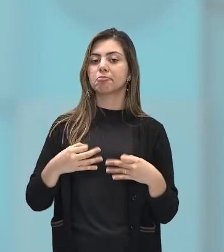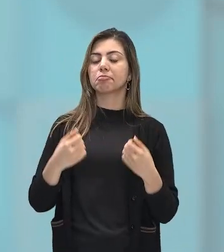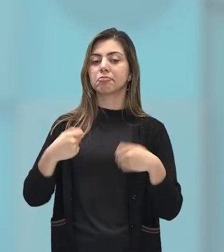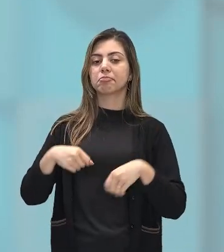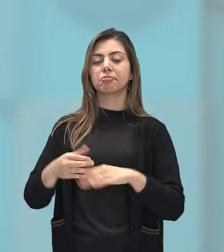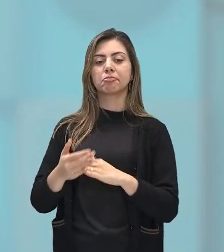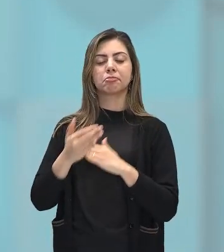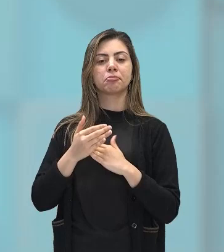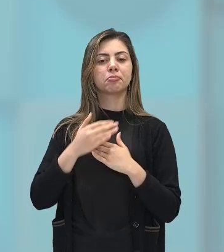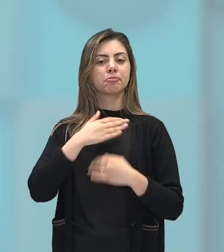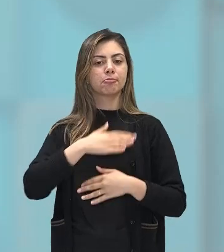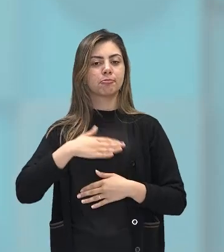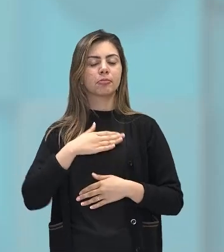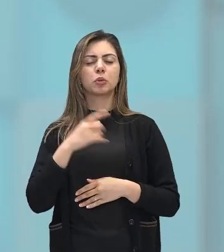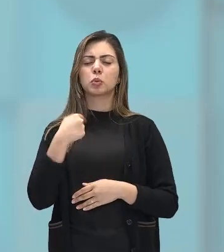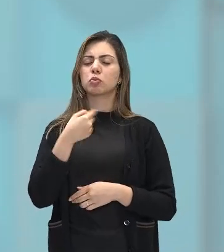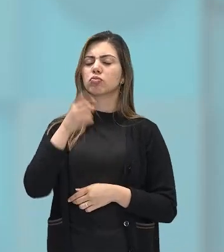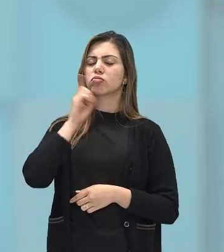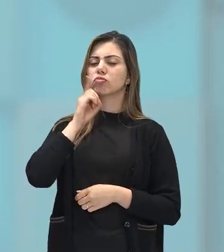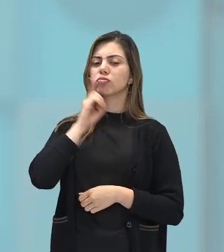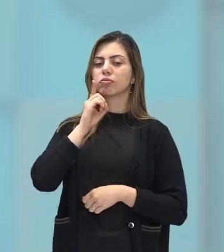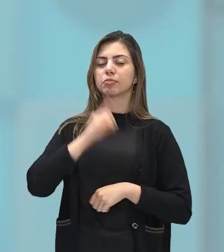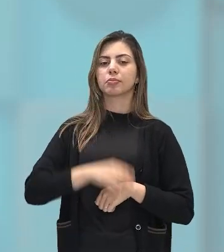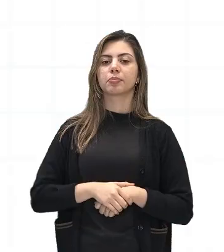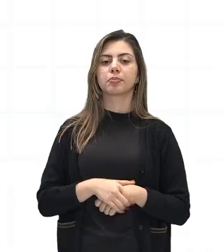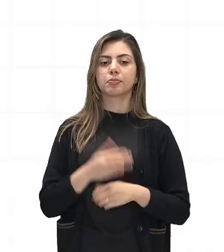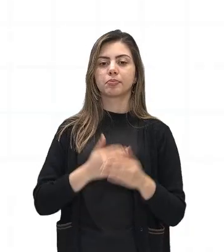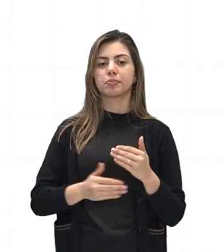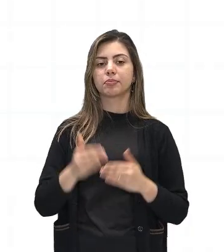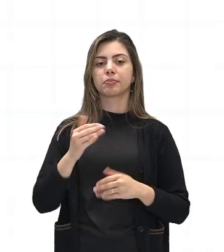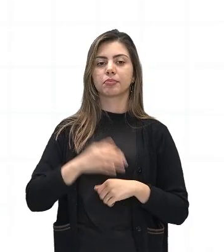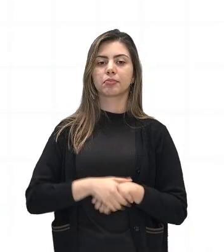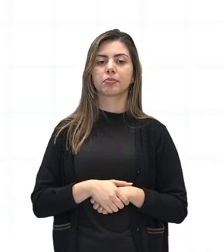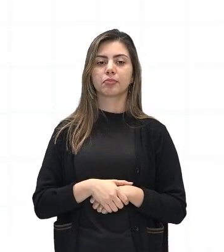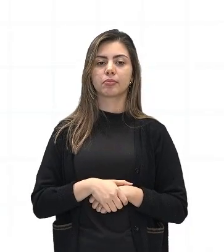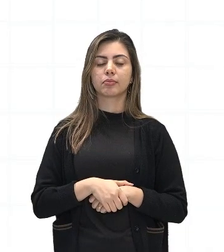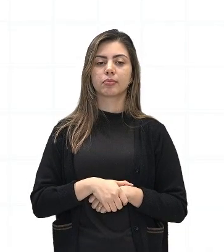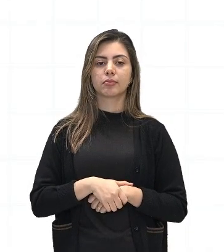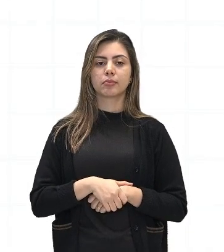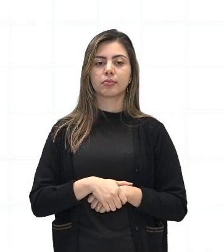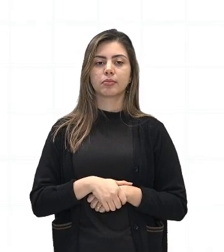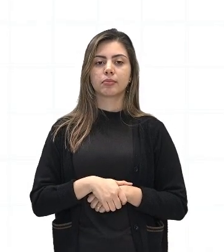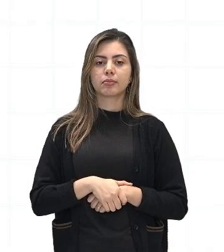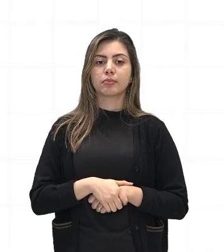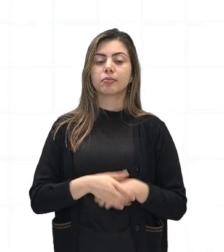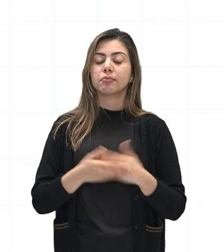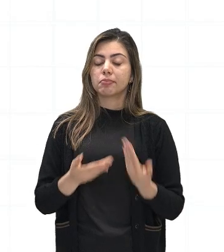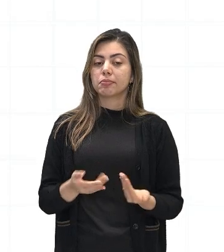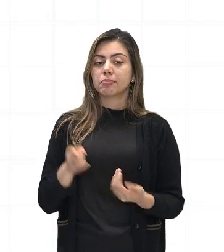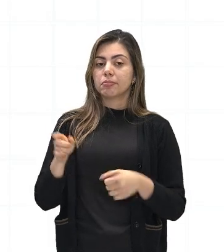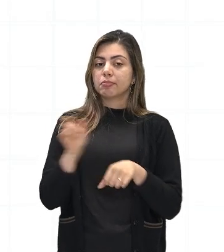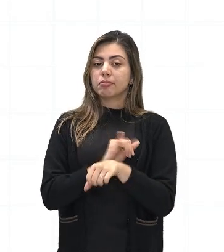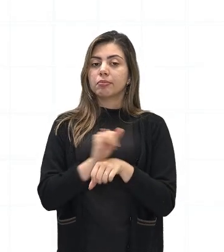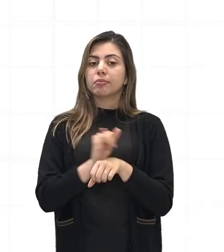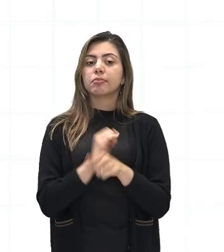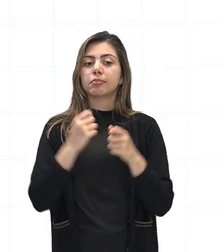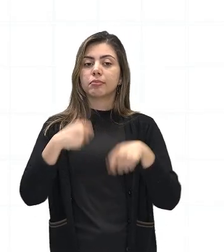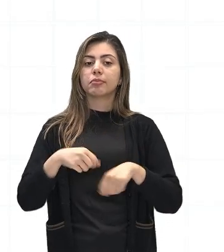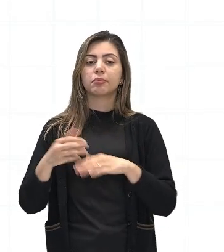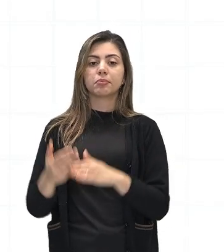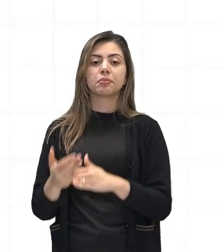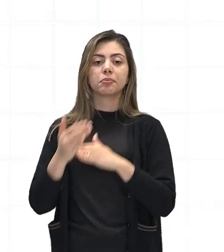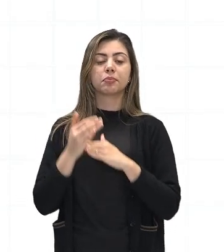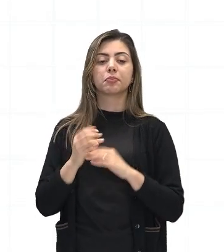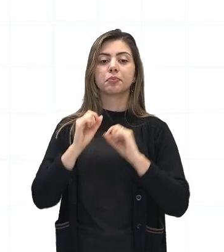conforto para o nosso dia a dia. Vamos lá, continuando. A RPG também fortalece os